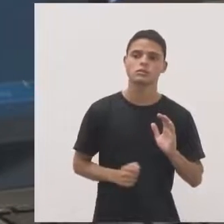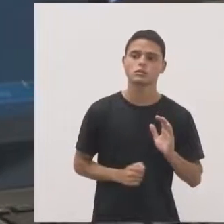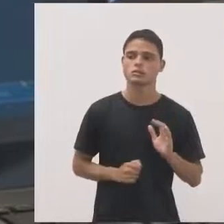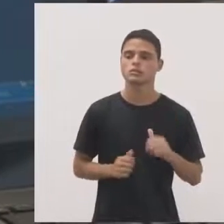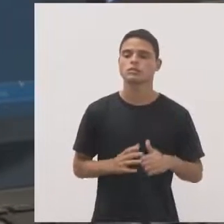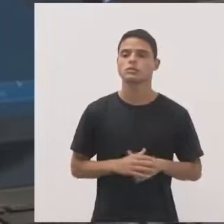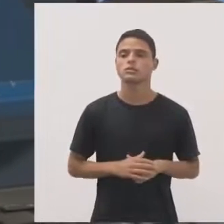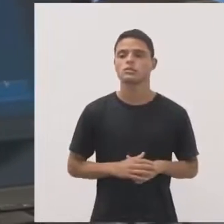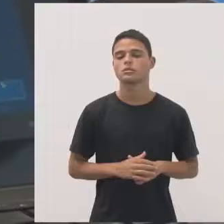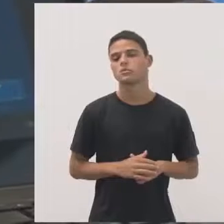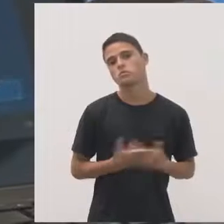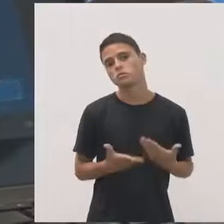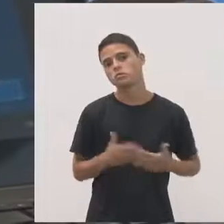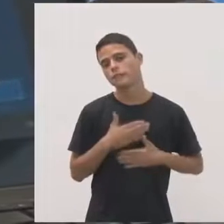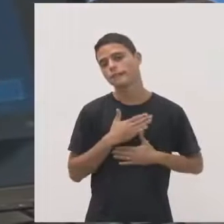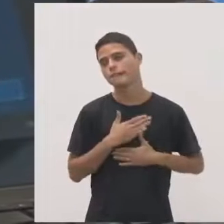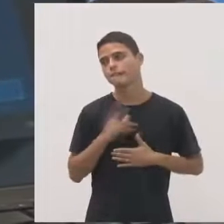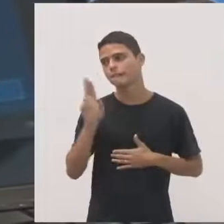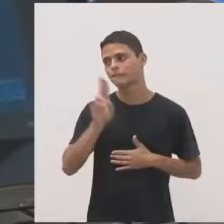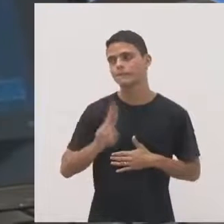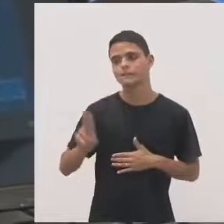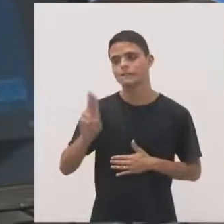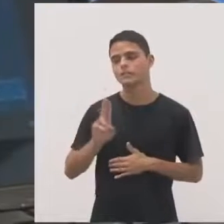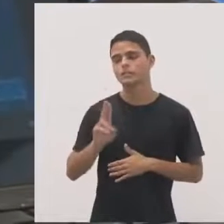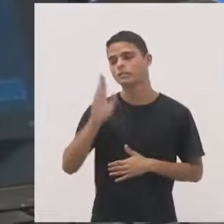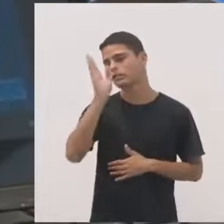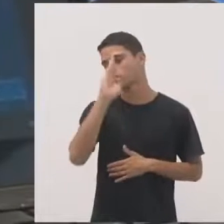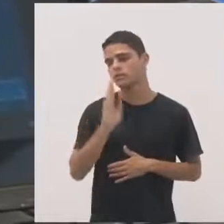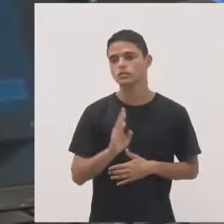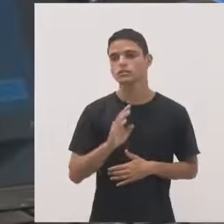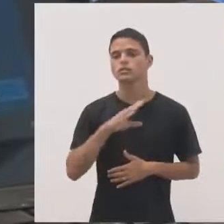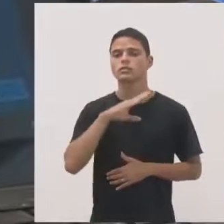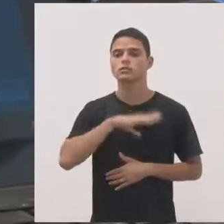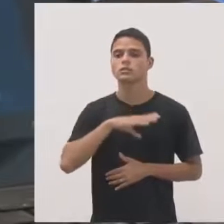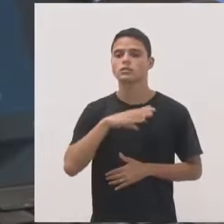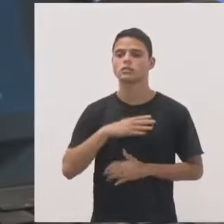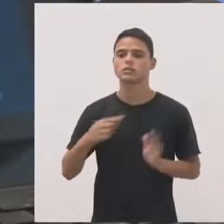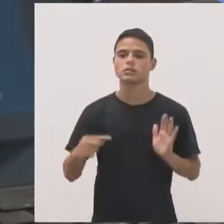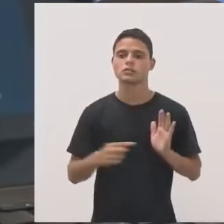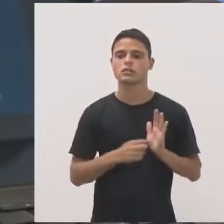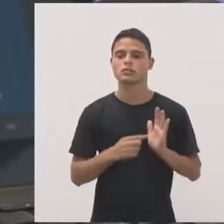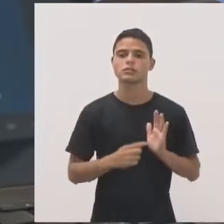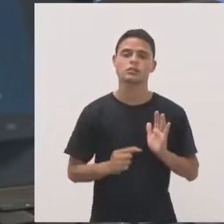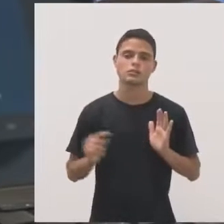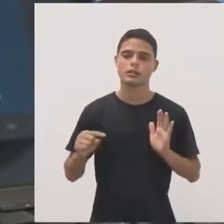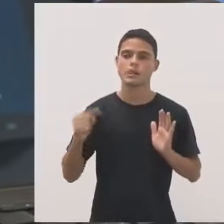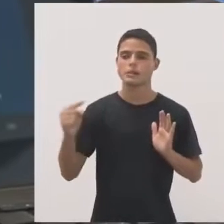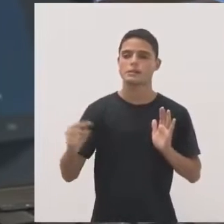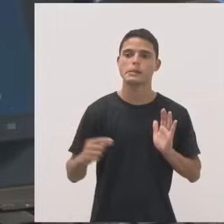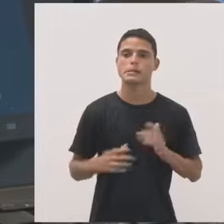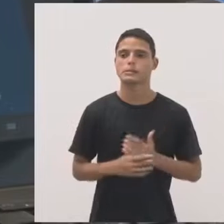bom? No caso, a gente só utiliza o português do Brasil, então eu vou colocar pular.